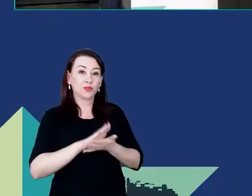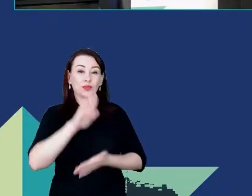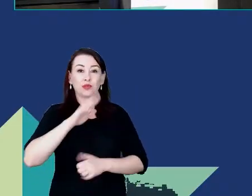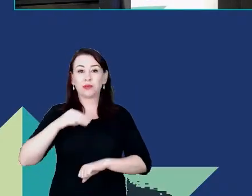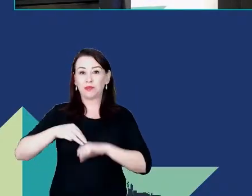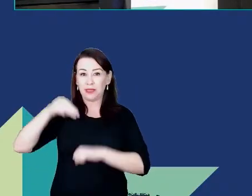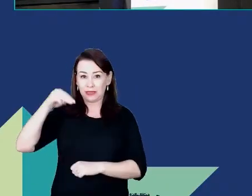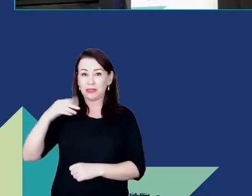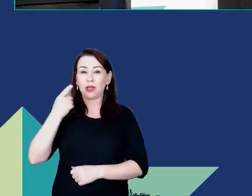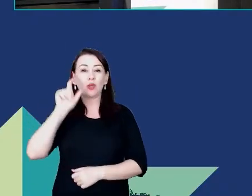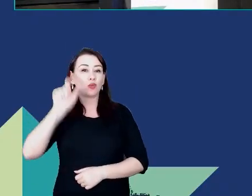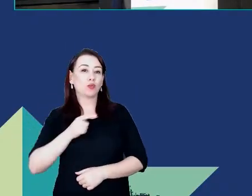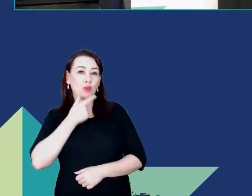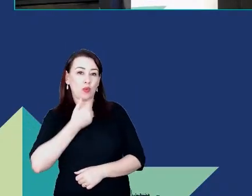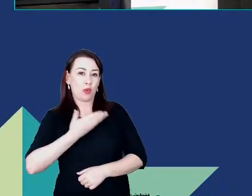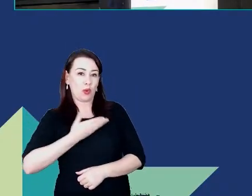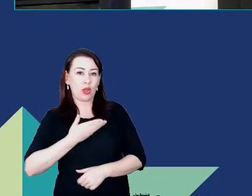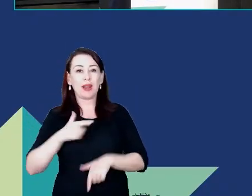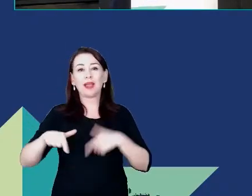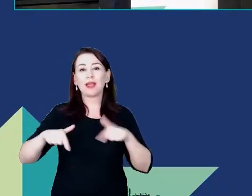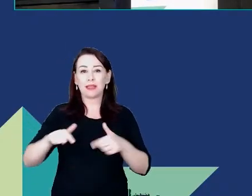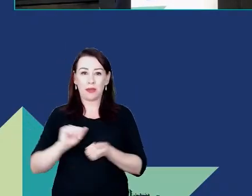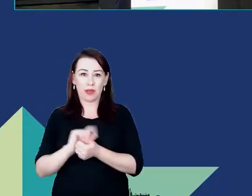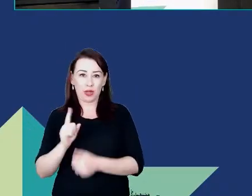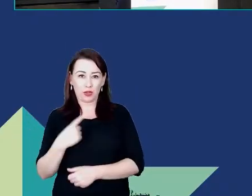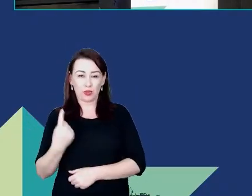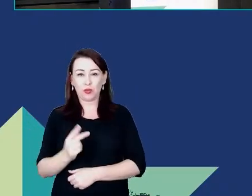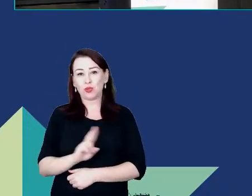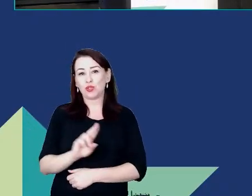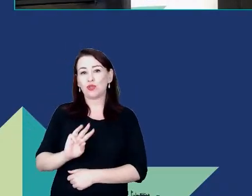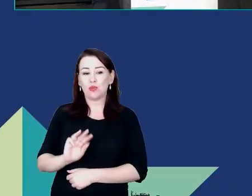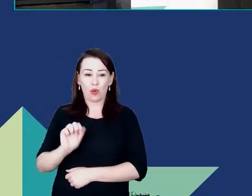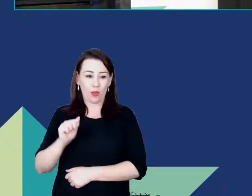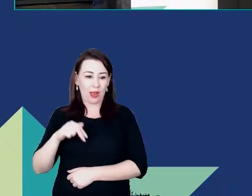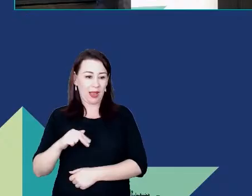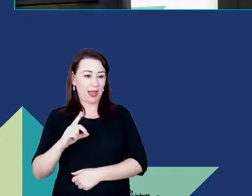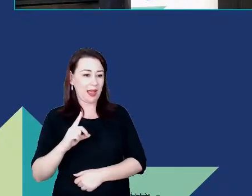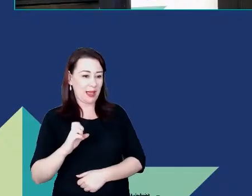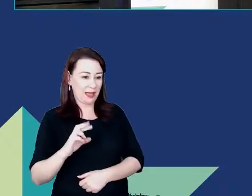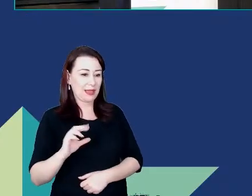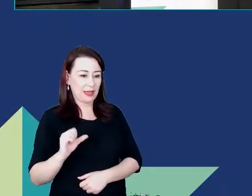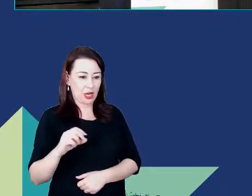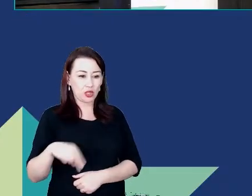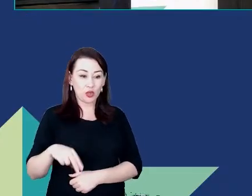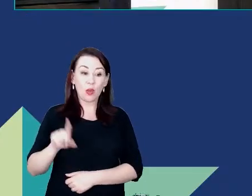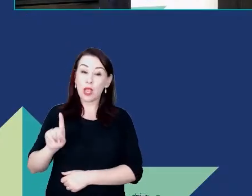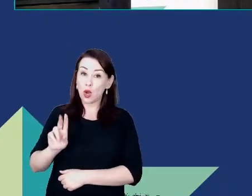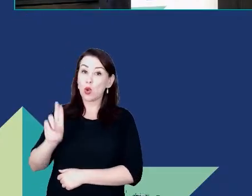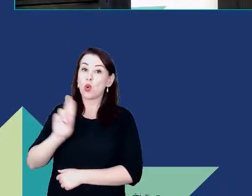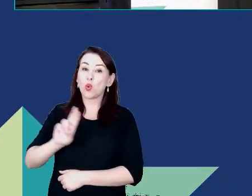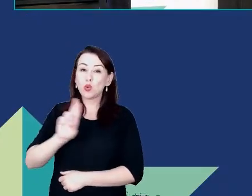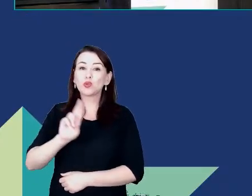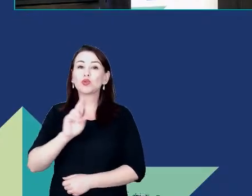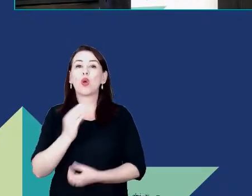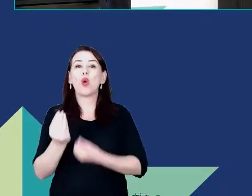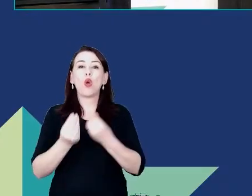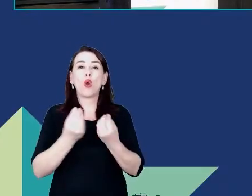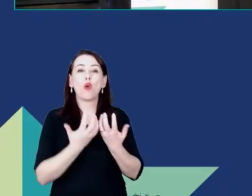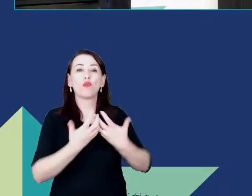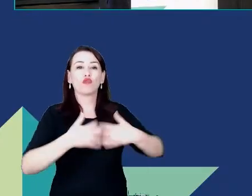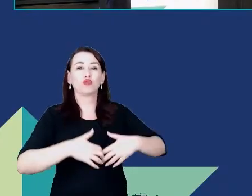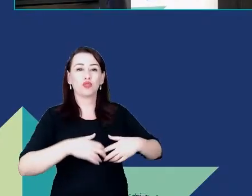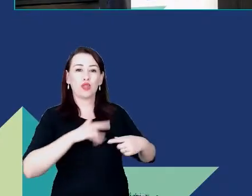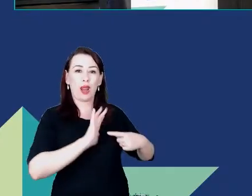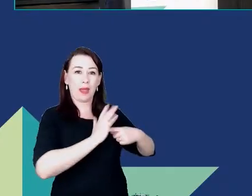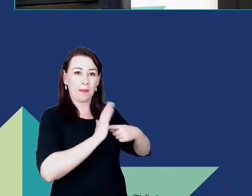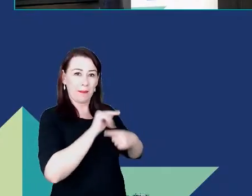trabalha conosco lá, o Anderson Azevedo, né, em que ele utilizou o aprendizado de máquina e estatística, né, para poder avaliar a influência tanto